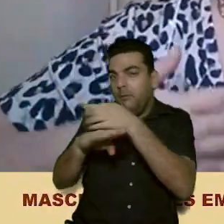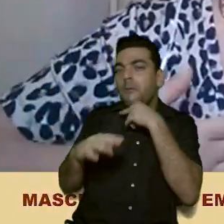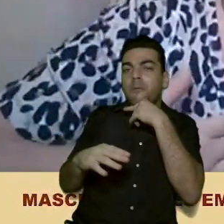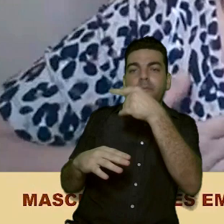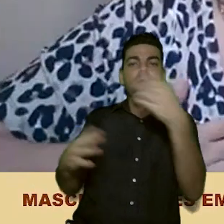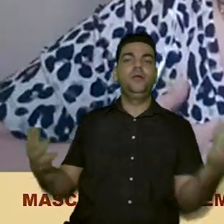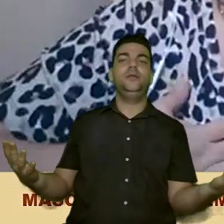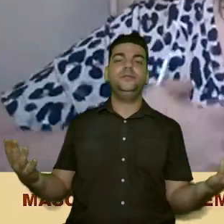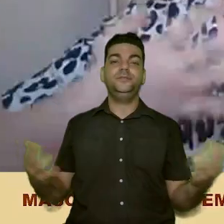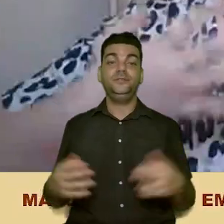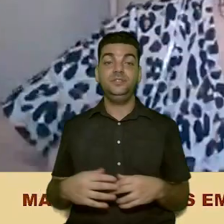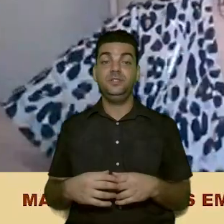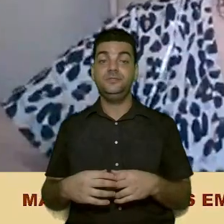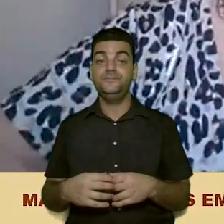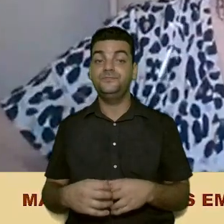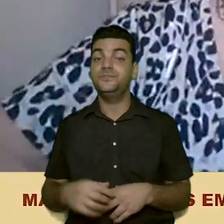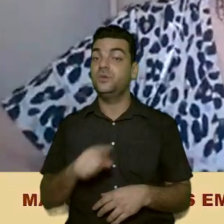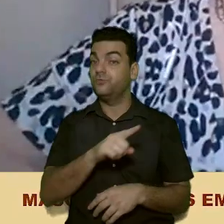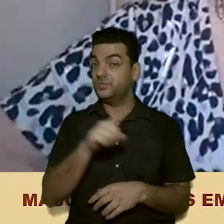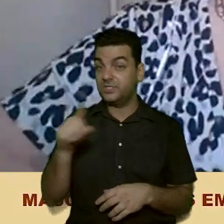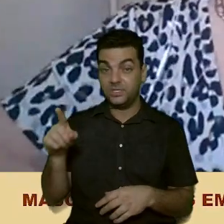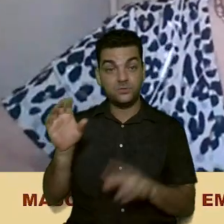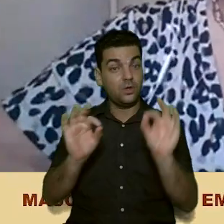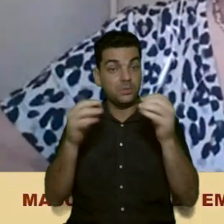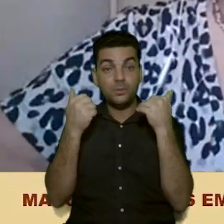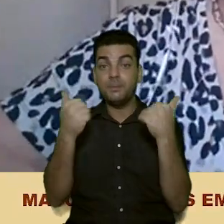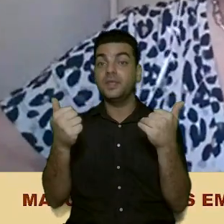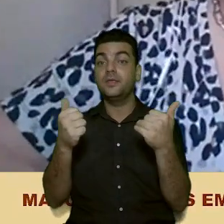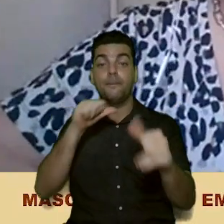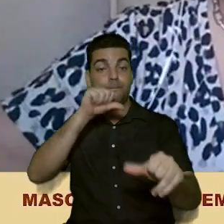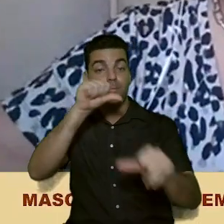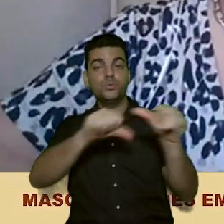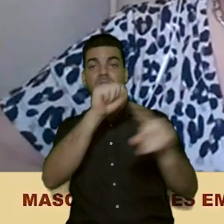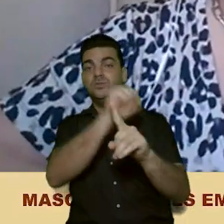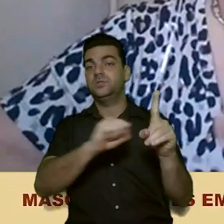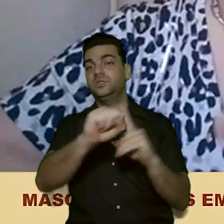estão chamando para si a responsabilidade de mudar uma situação